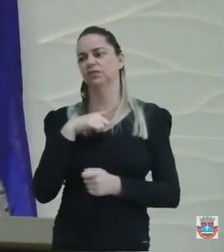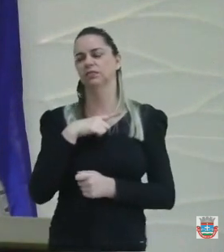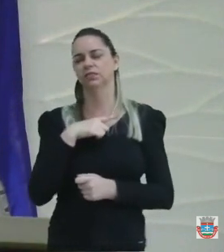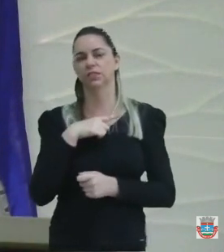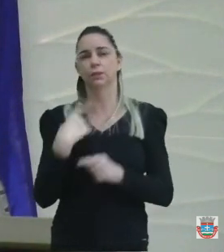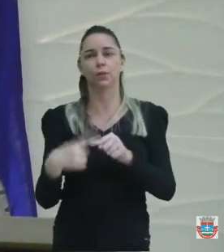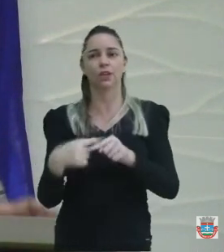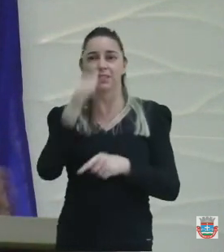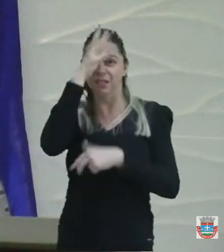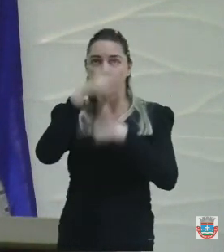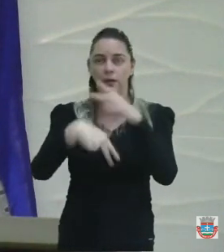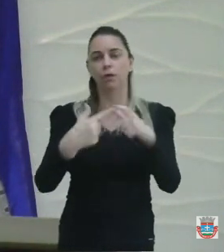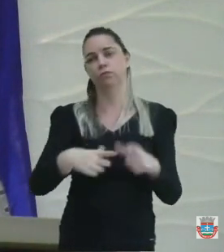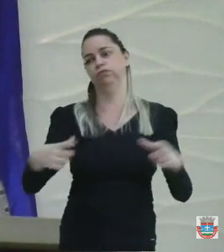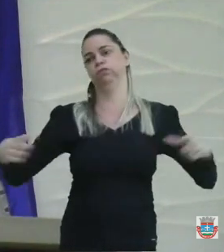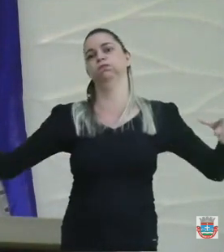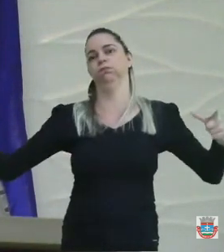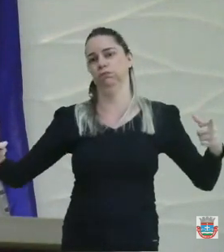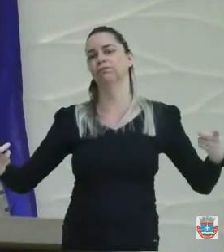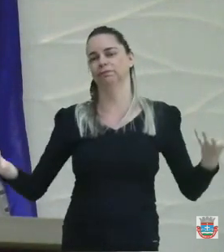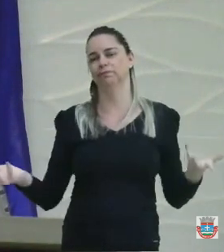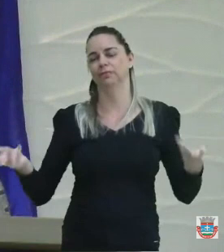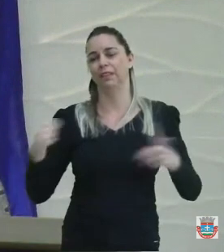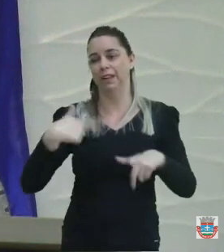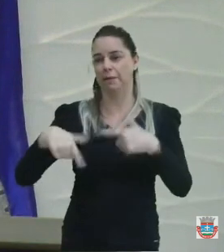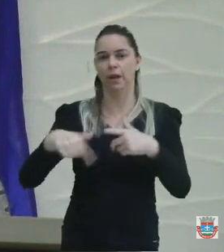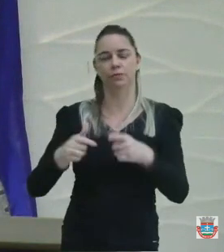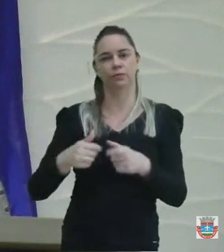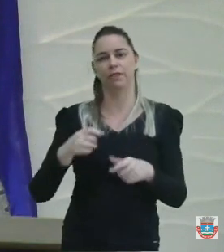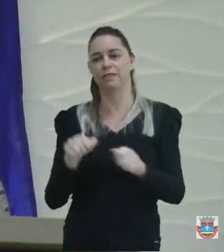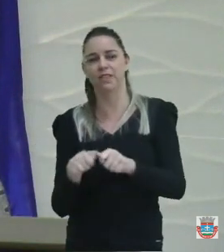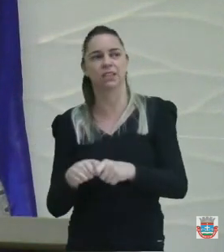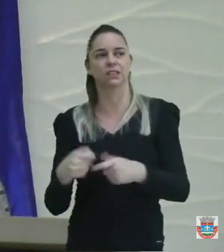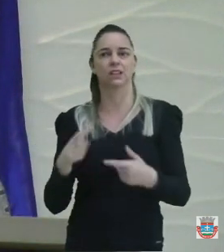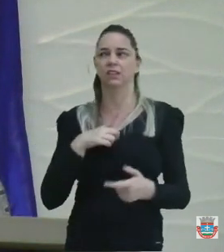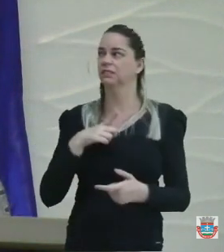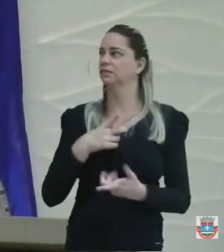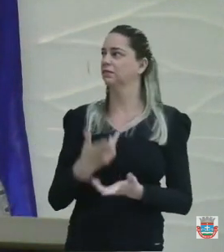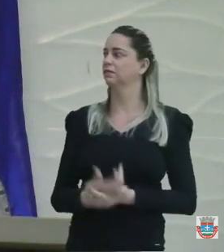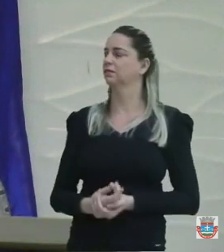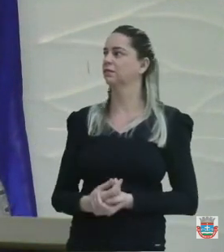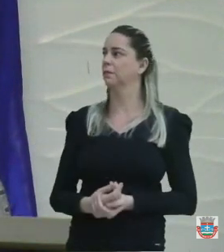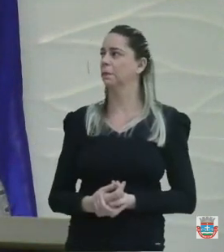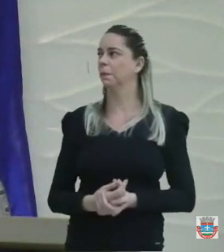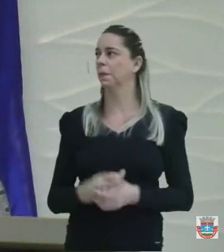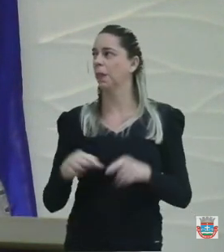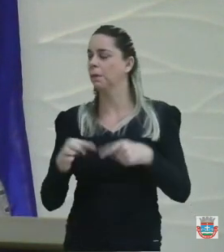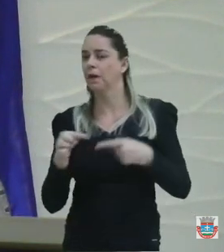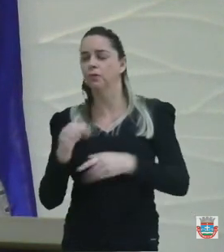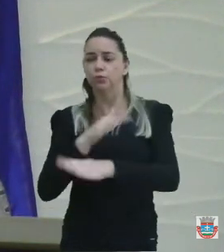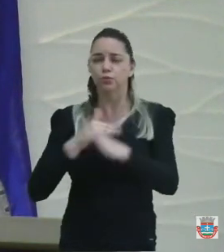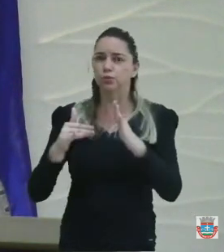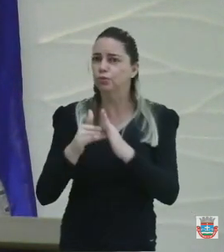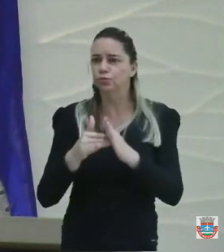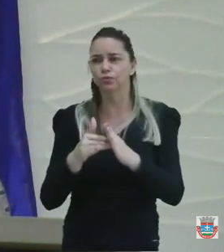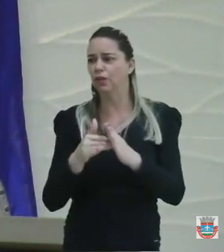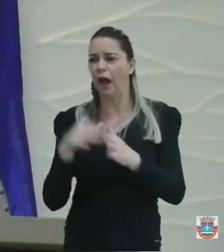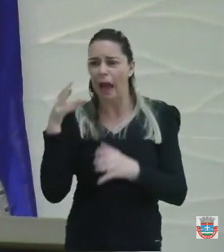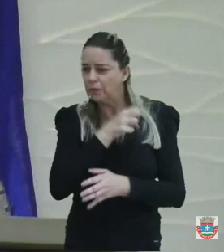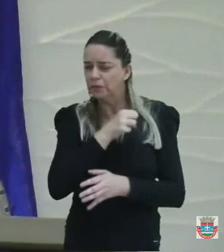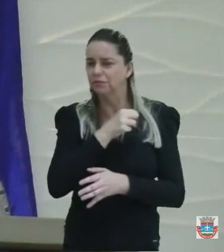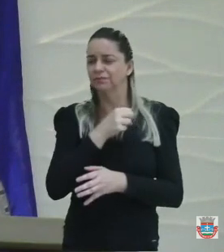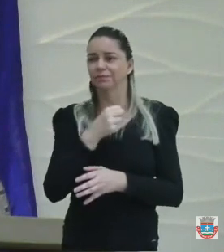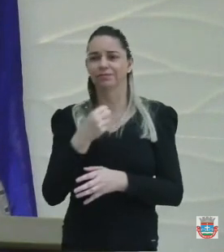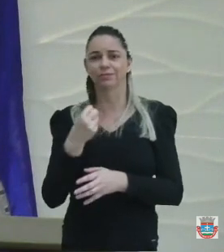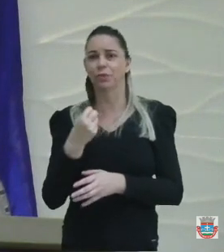é grande e por onde você anda tem serviço para fazer. É claro que você não pode fazer tudo de uma vez, mas também